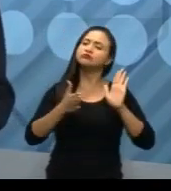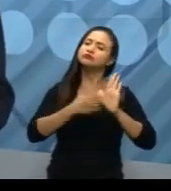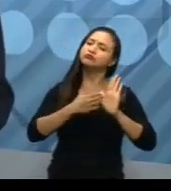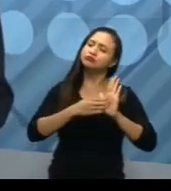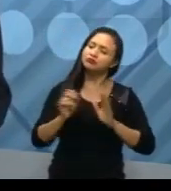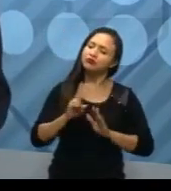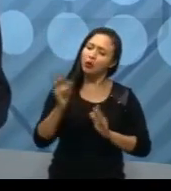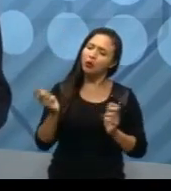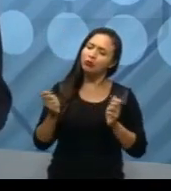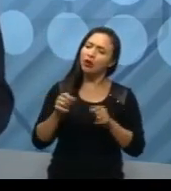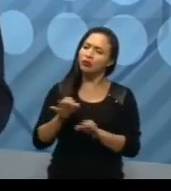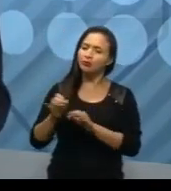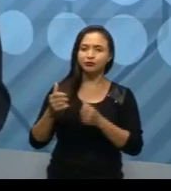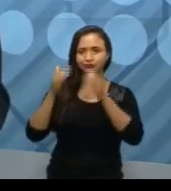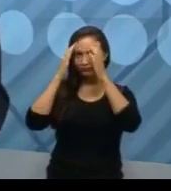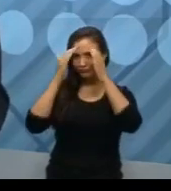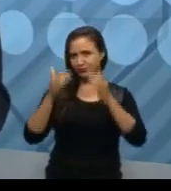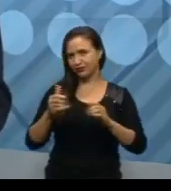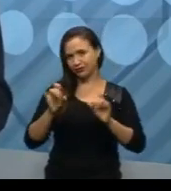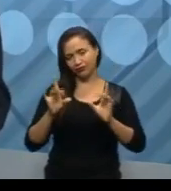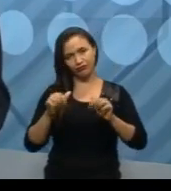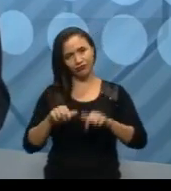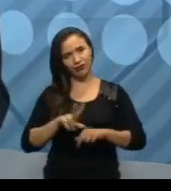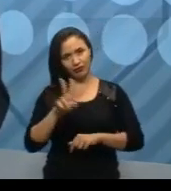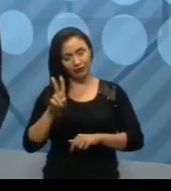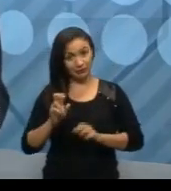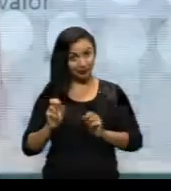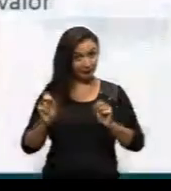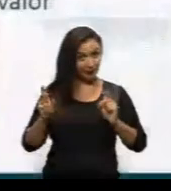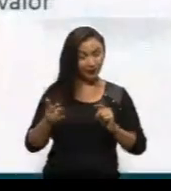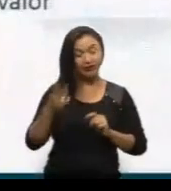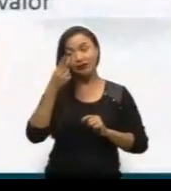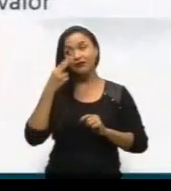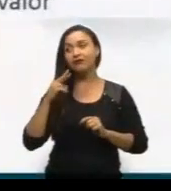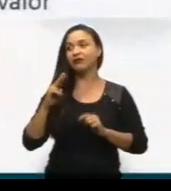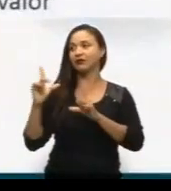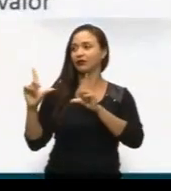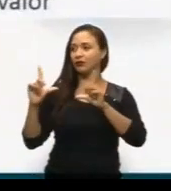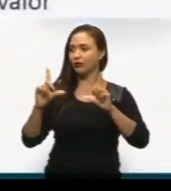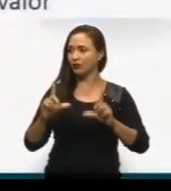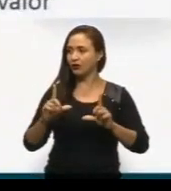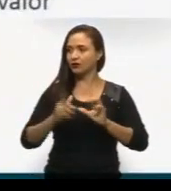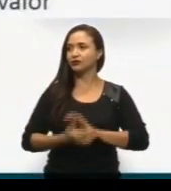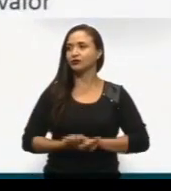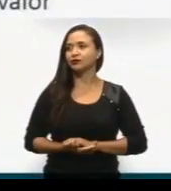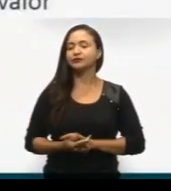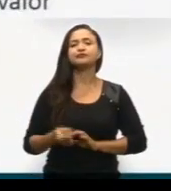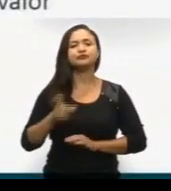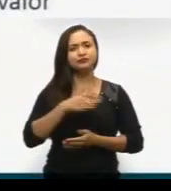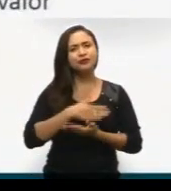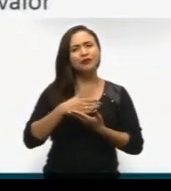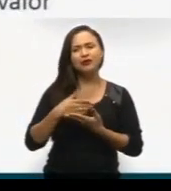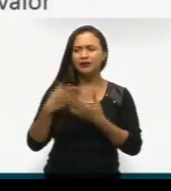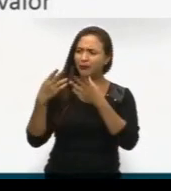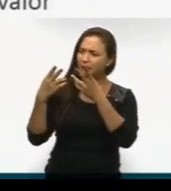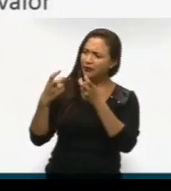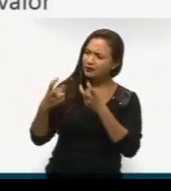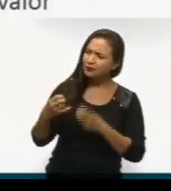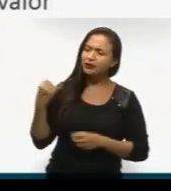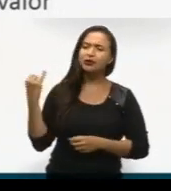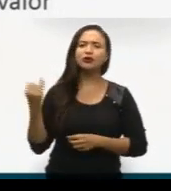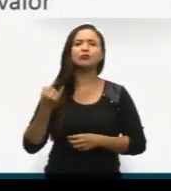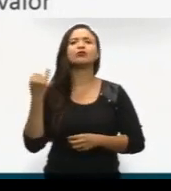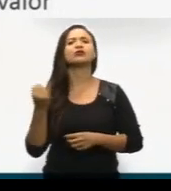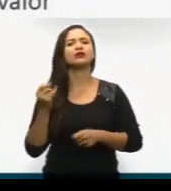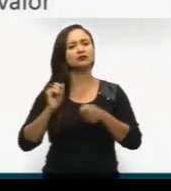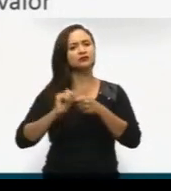no orçamento, tem que ser cumprido, tá bom? Então, retornando para o quadro, então a gente já começa a perceber a importância que é fazer um